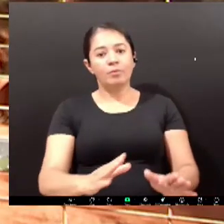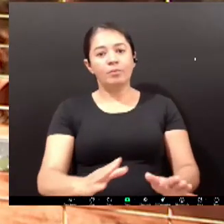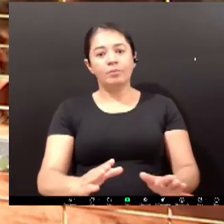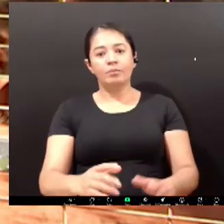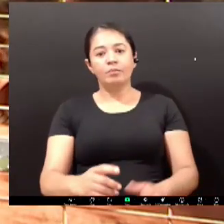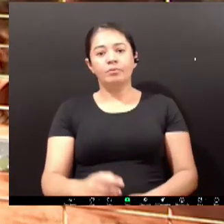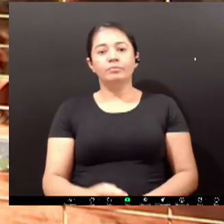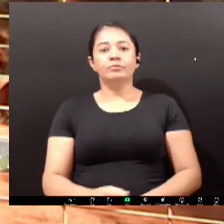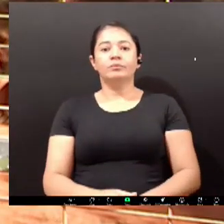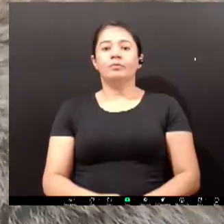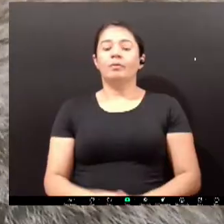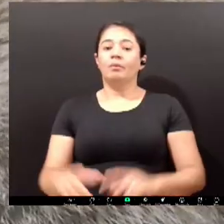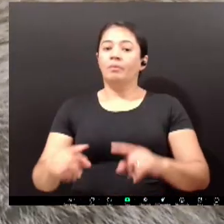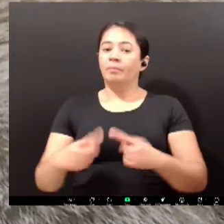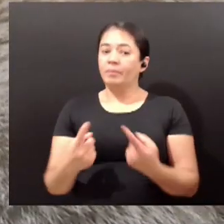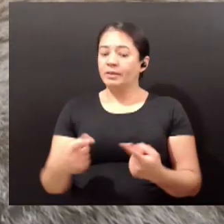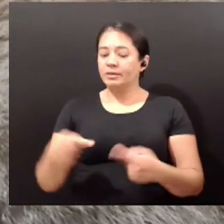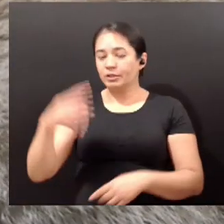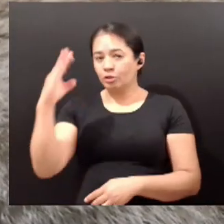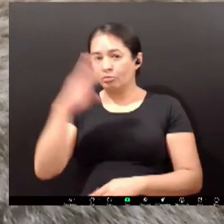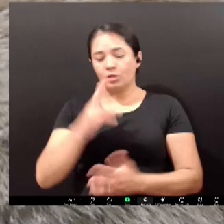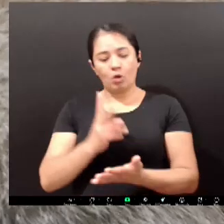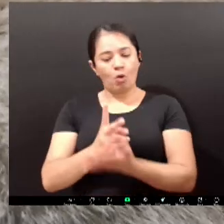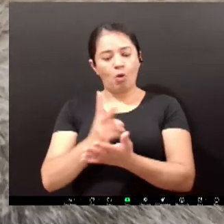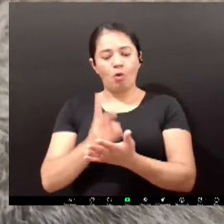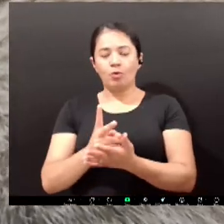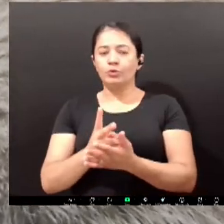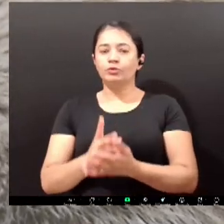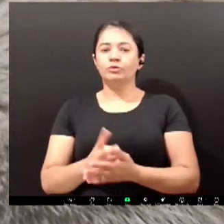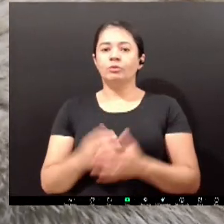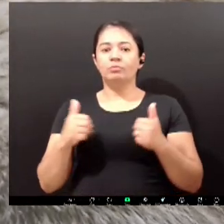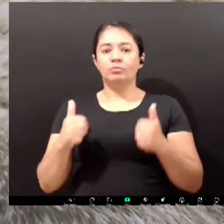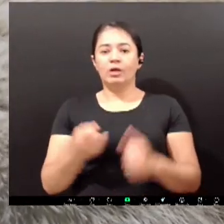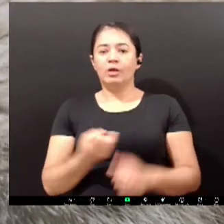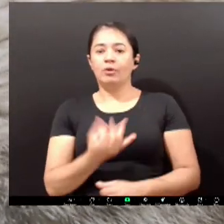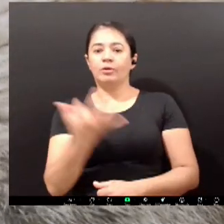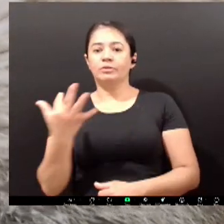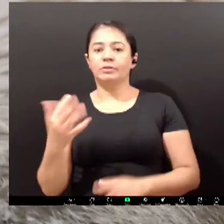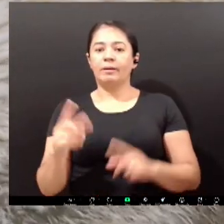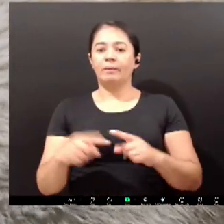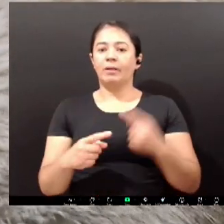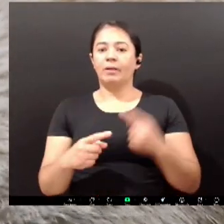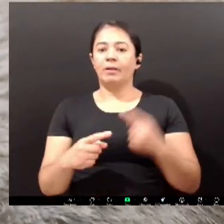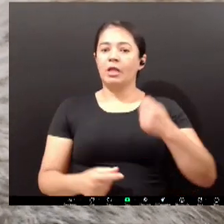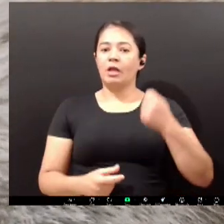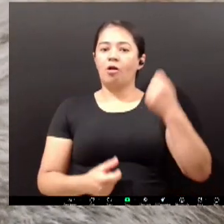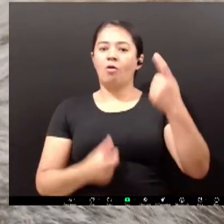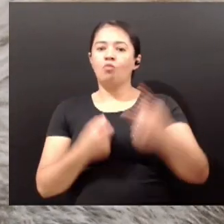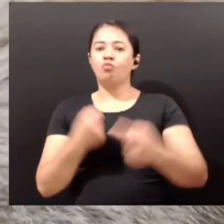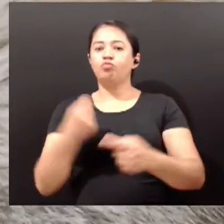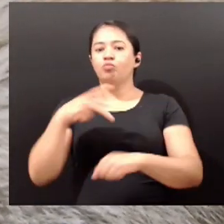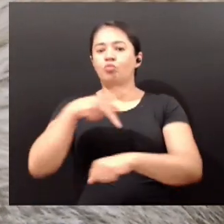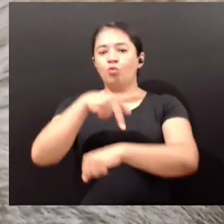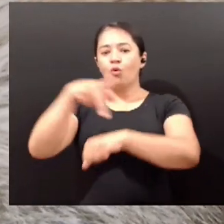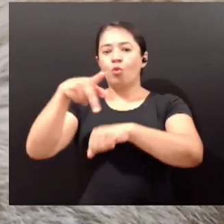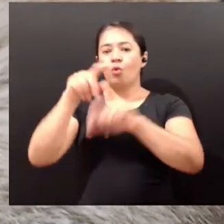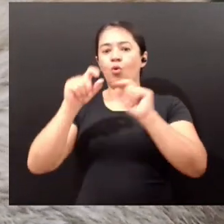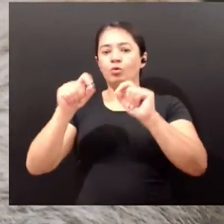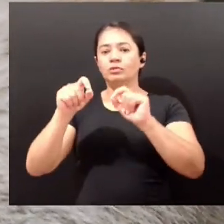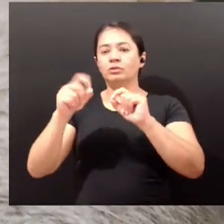extinção. Tá? Então, existe alguns países que culturalmente